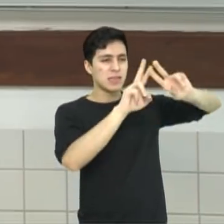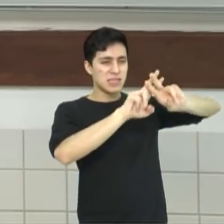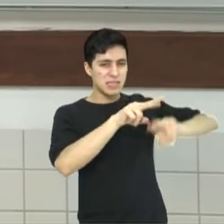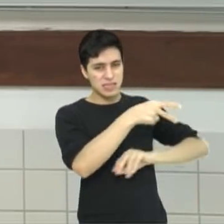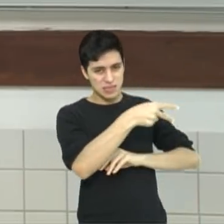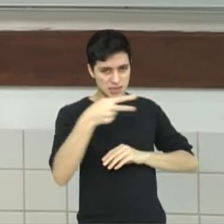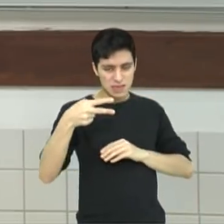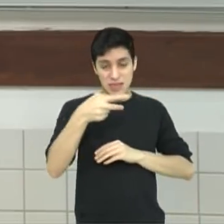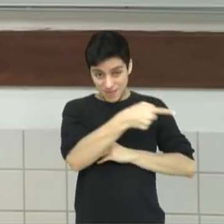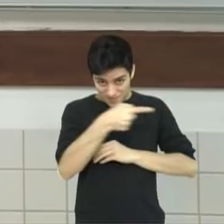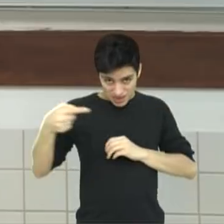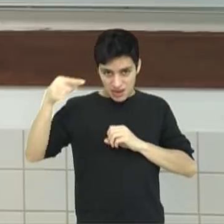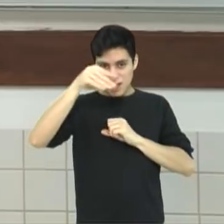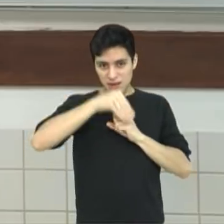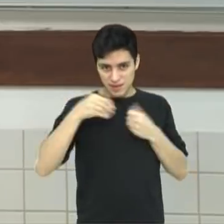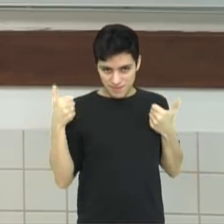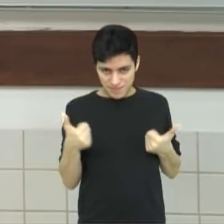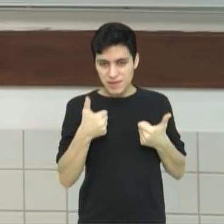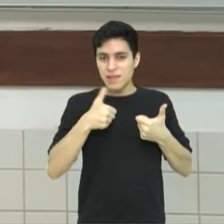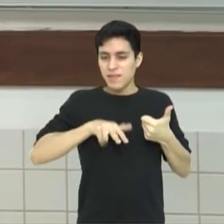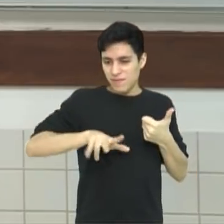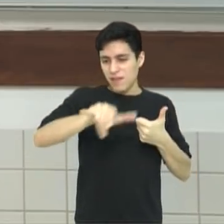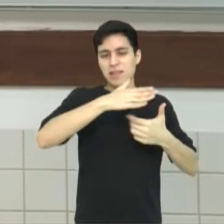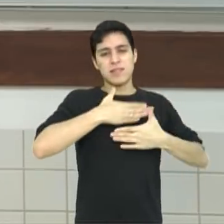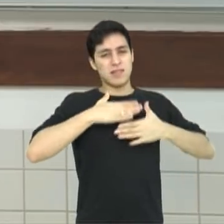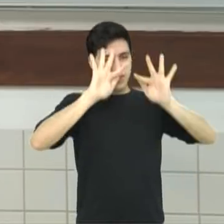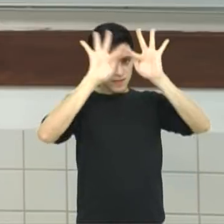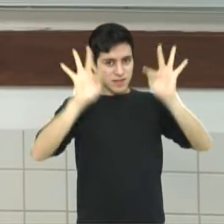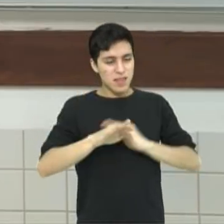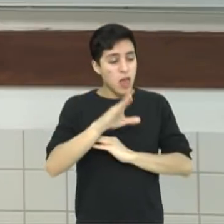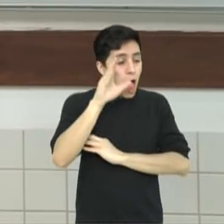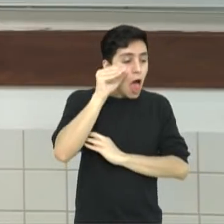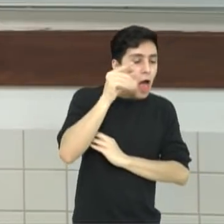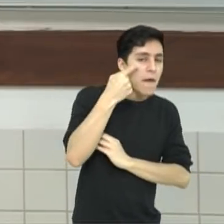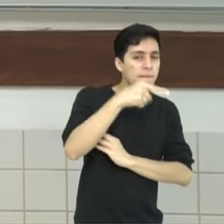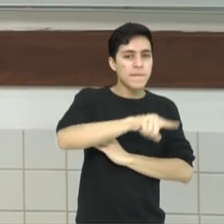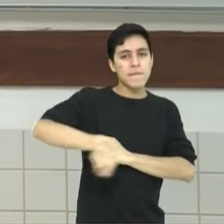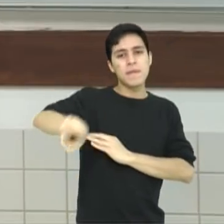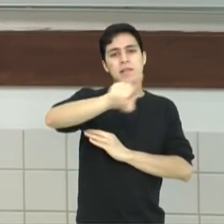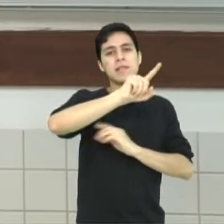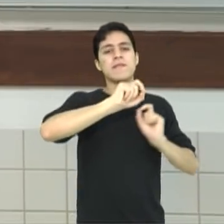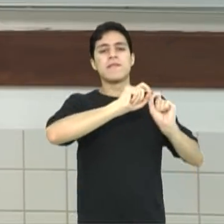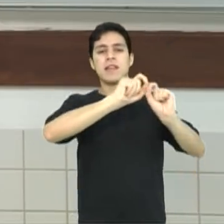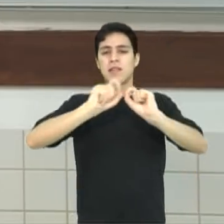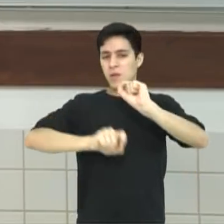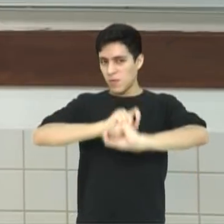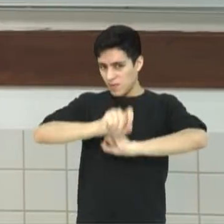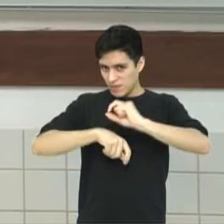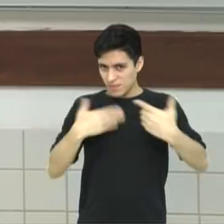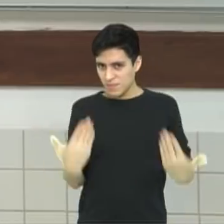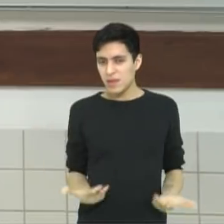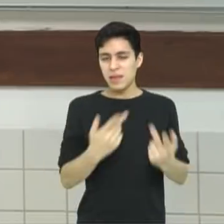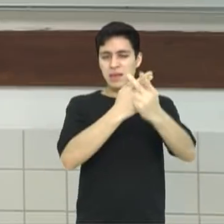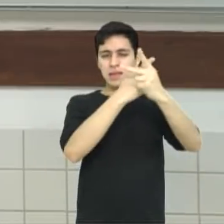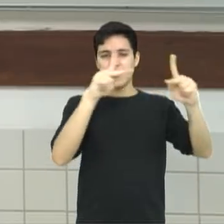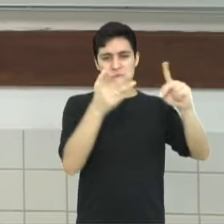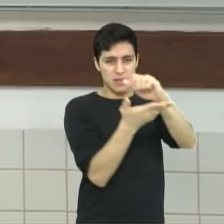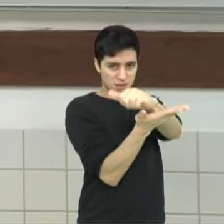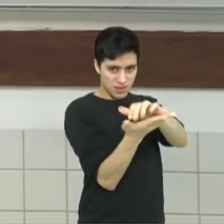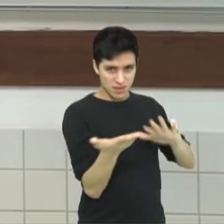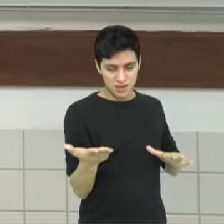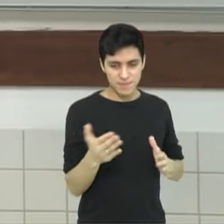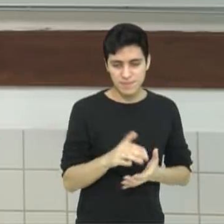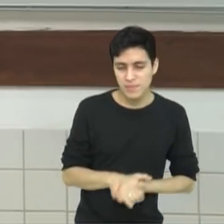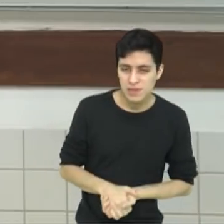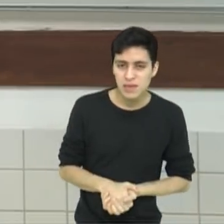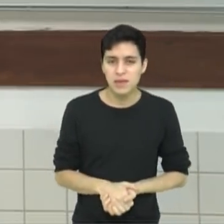junto comigo, né, fazendo uma problemática na nossa aula. Agora vocês são os historiadores da nossa aula, galerinha do sexto ano. Embarque nessa. Você saberia